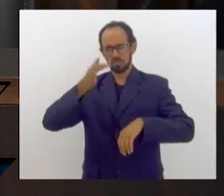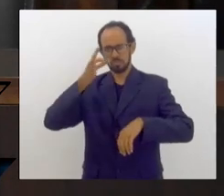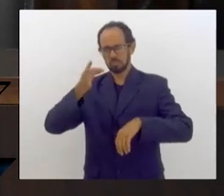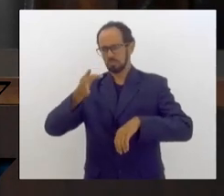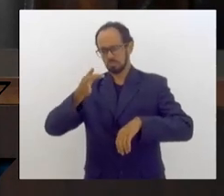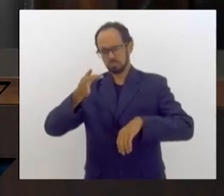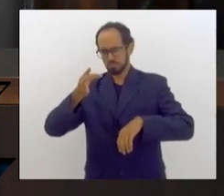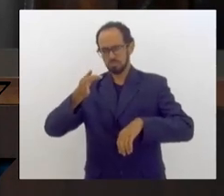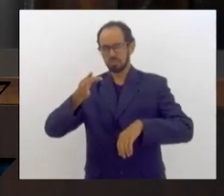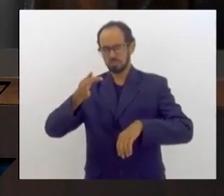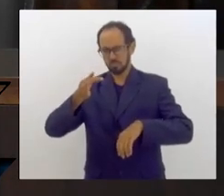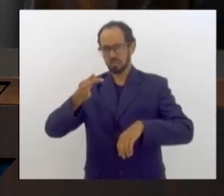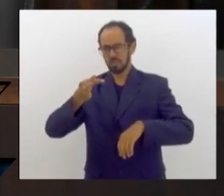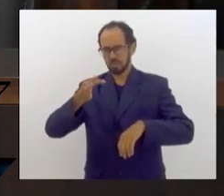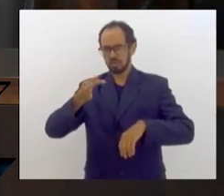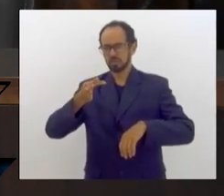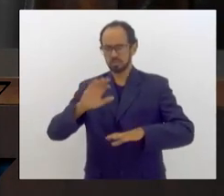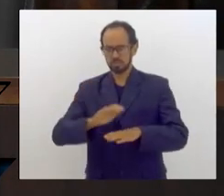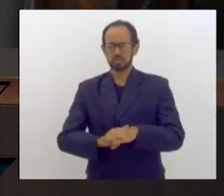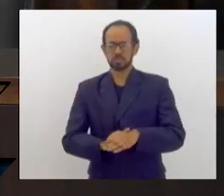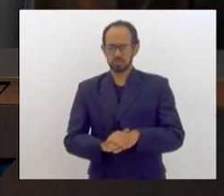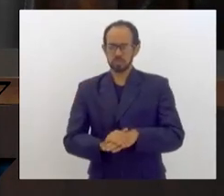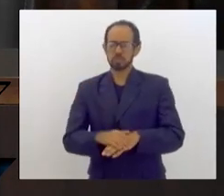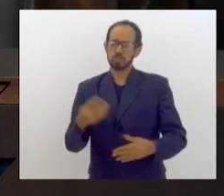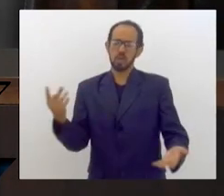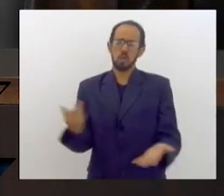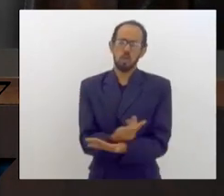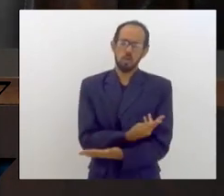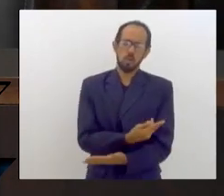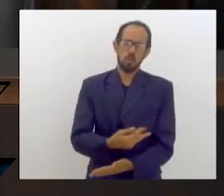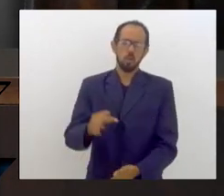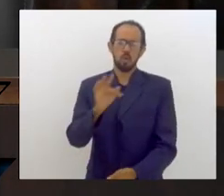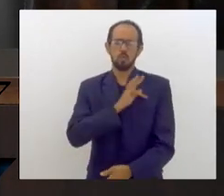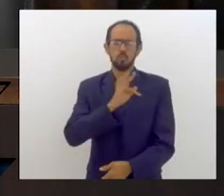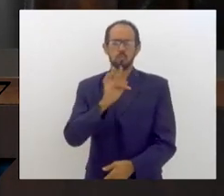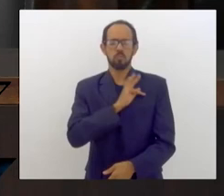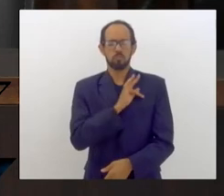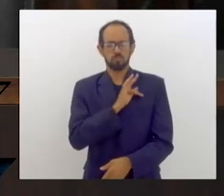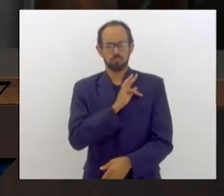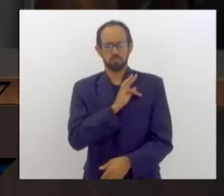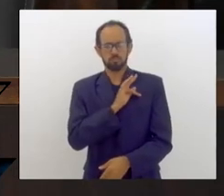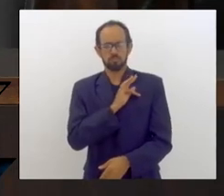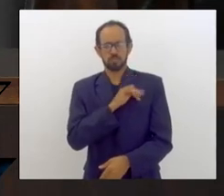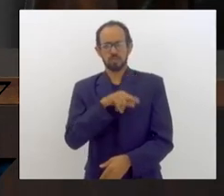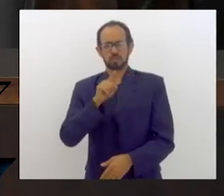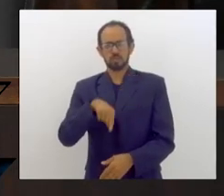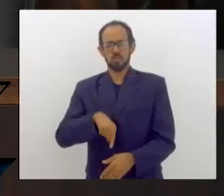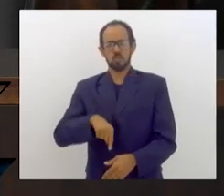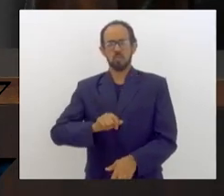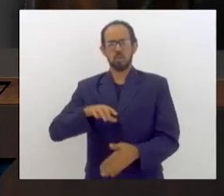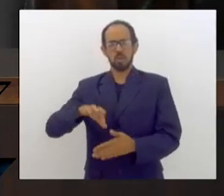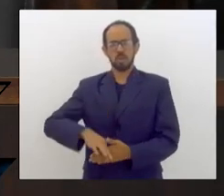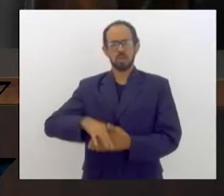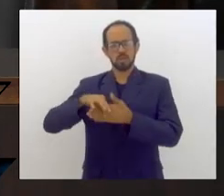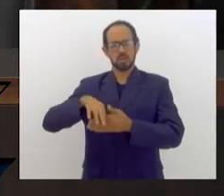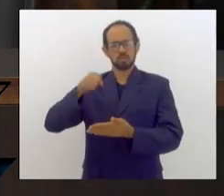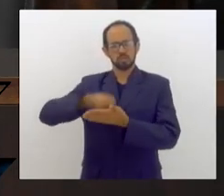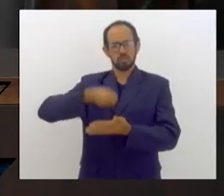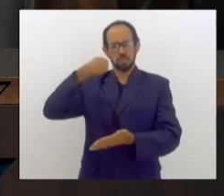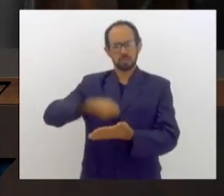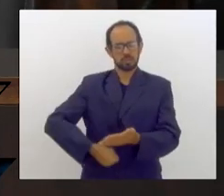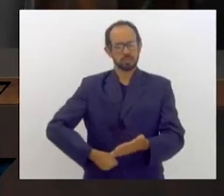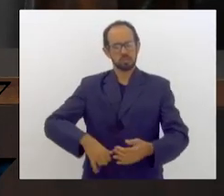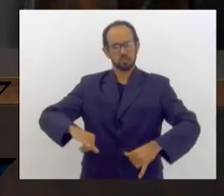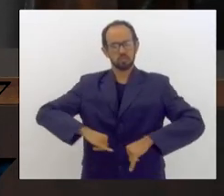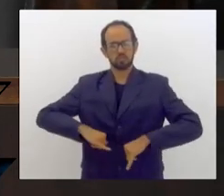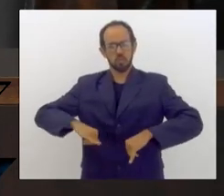ideológicas, a situação dos nossos policiais, dos nossos guerreiros, combatentes, que têm